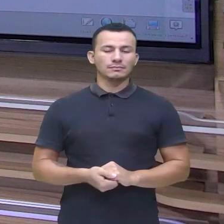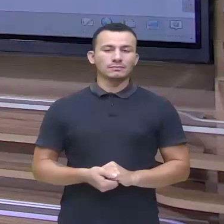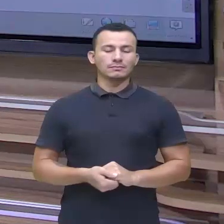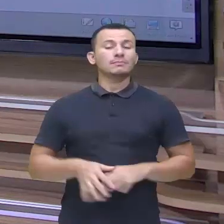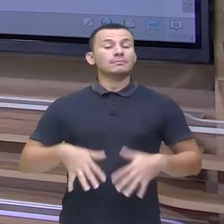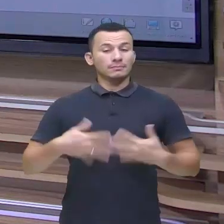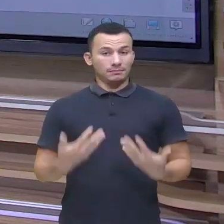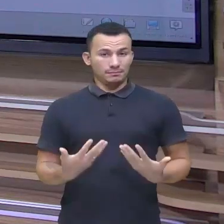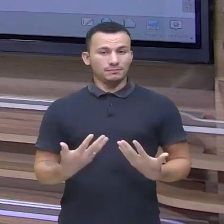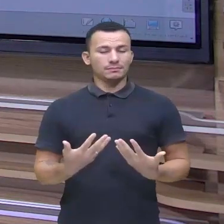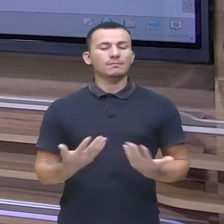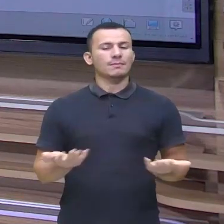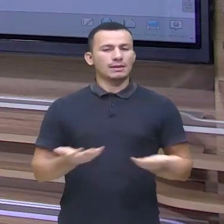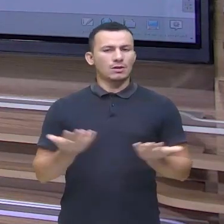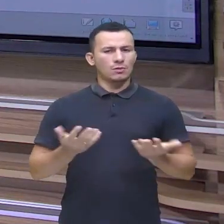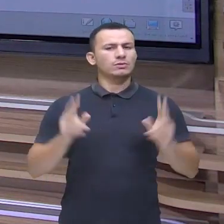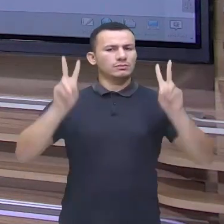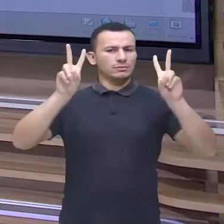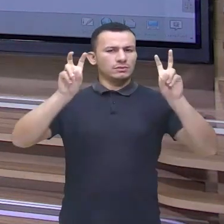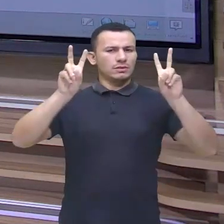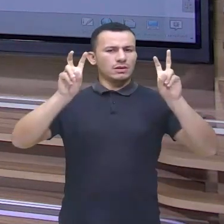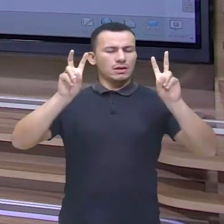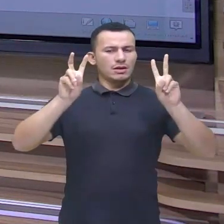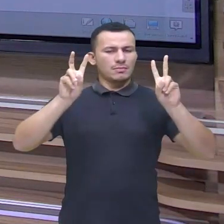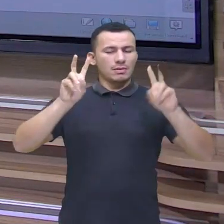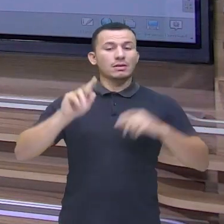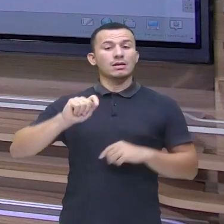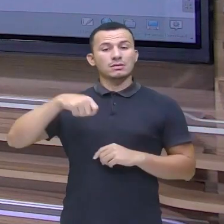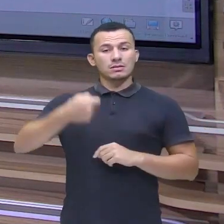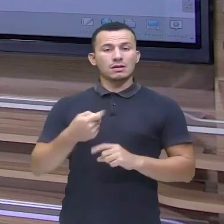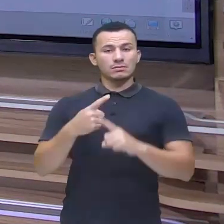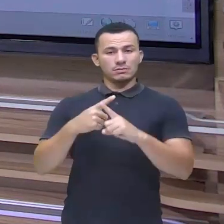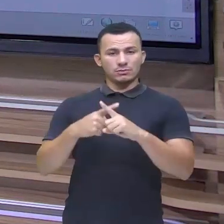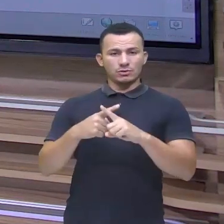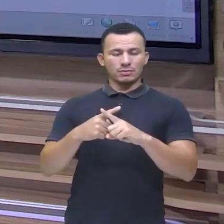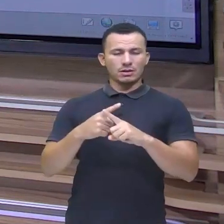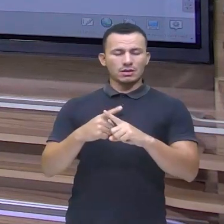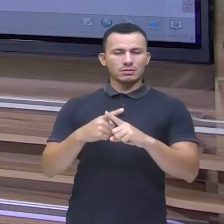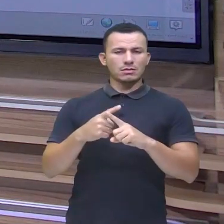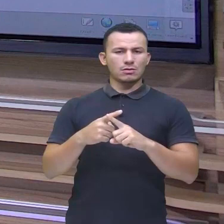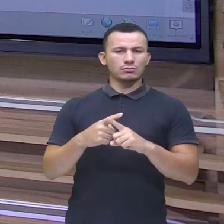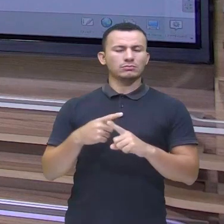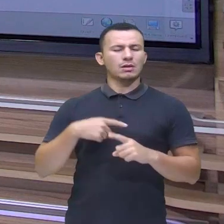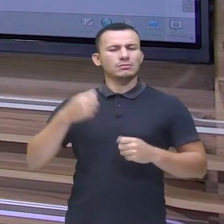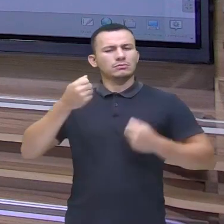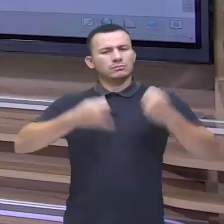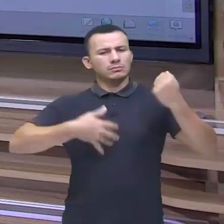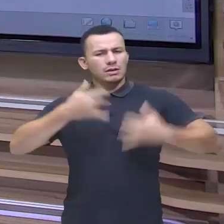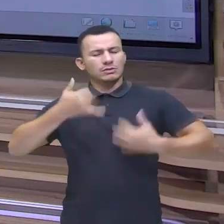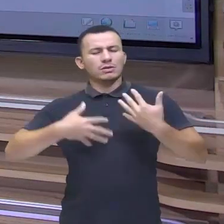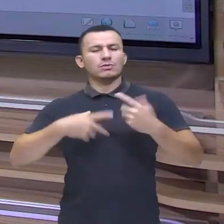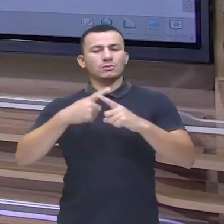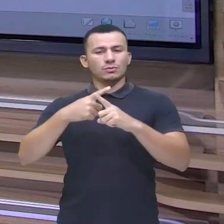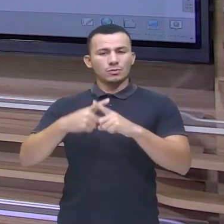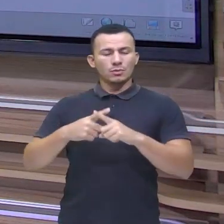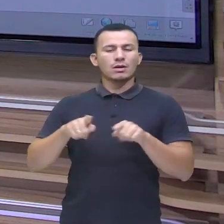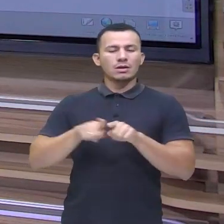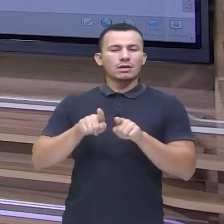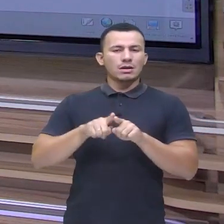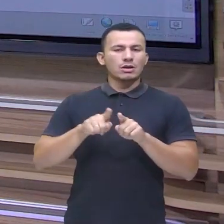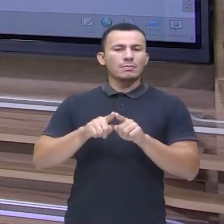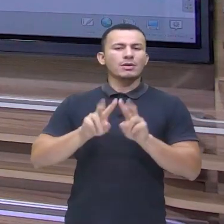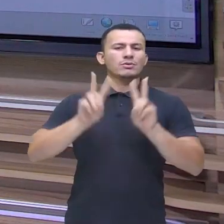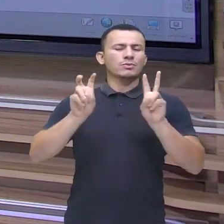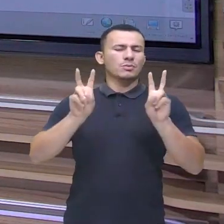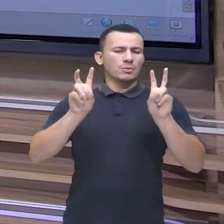Muito bem, então nós vimos hoje o que? A multiplicação. Verificamos algumas ideias iniciais da multiplicação, falamos sobre alguns